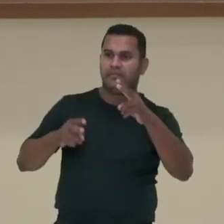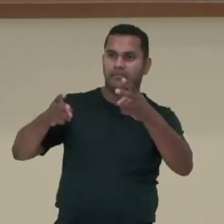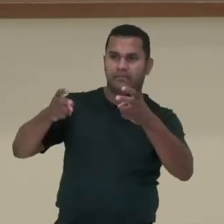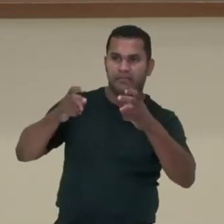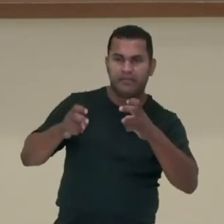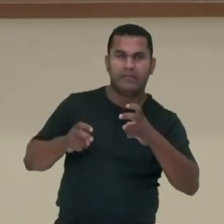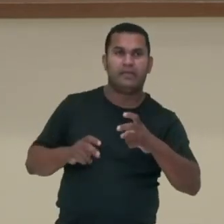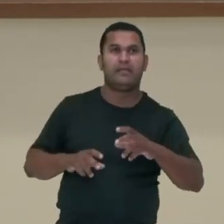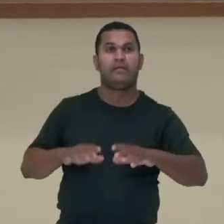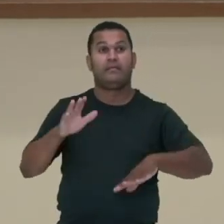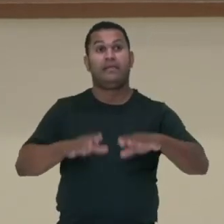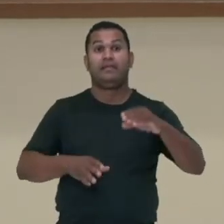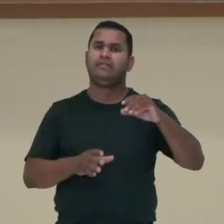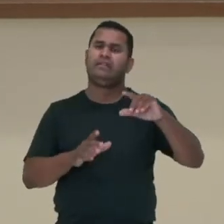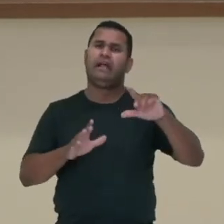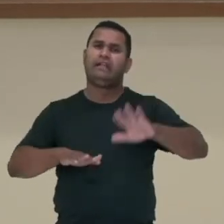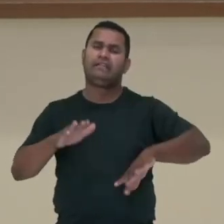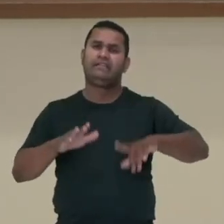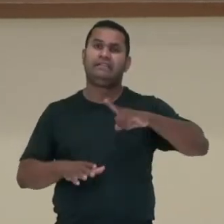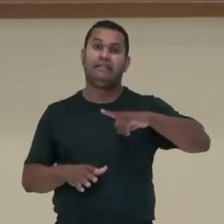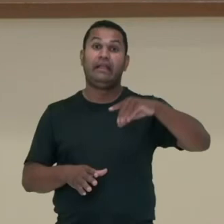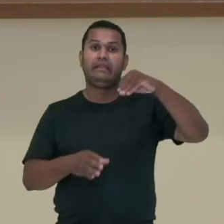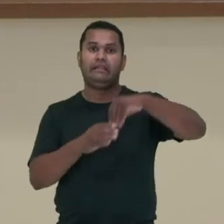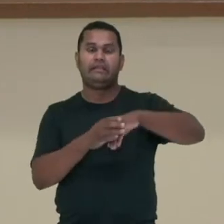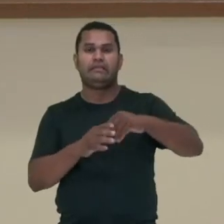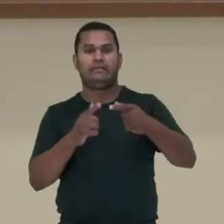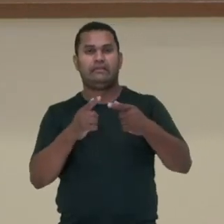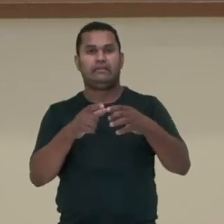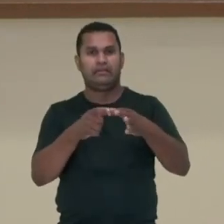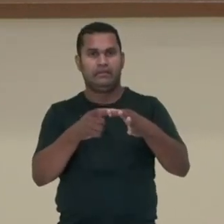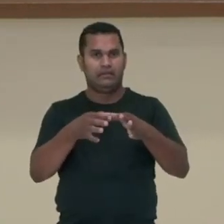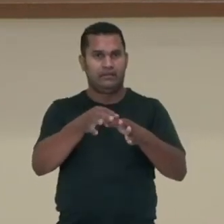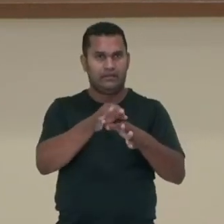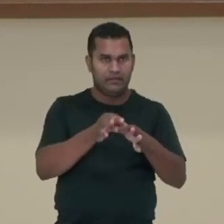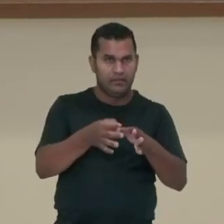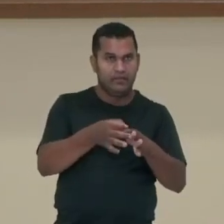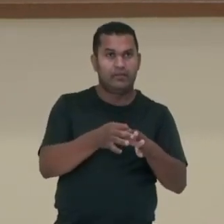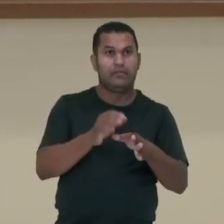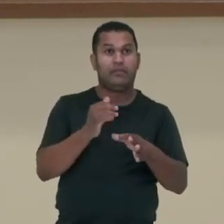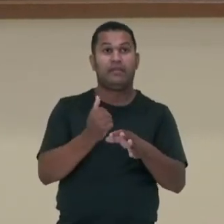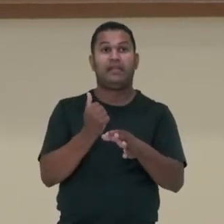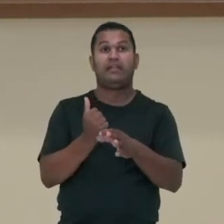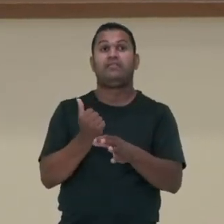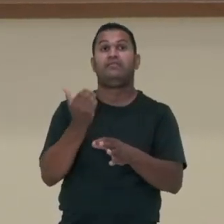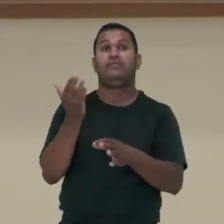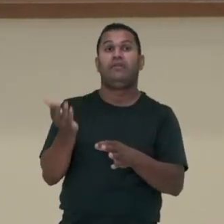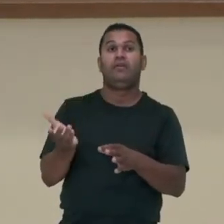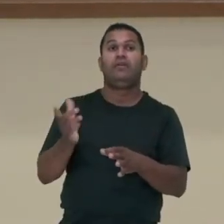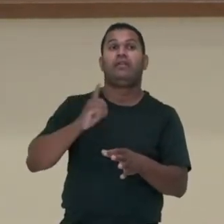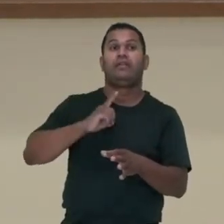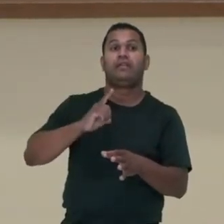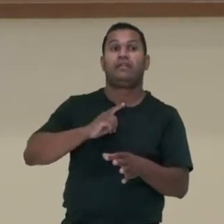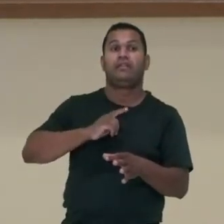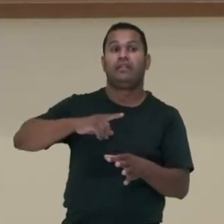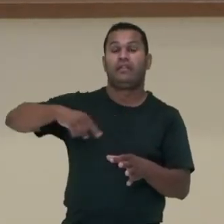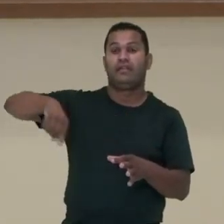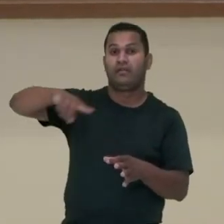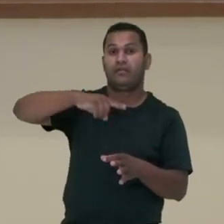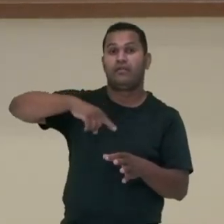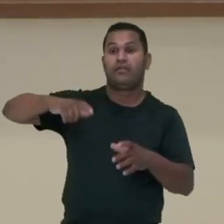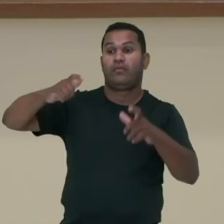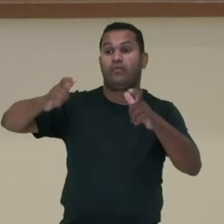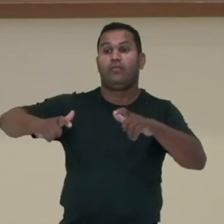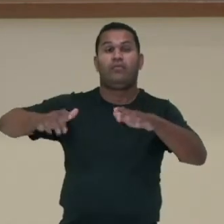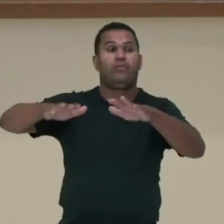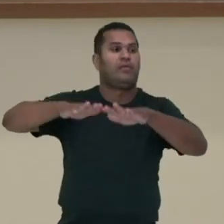está dentro das células e tudo mais, que a gente não enxerga, mas que são a expressão do genótipo, mais as influências do